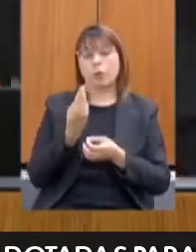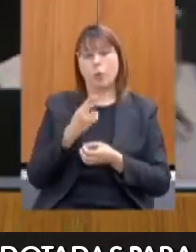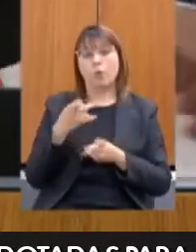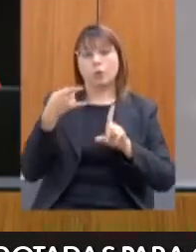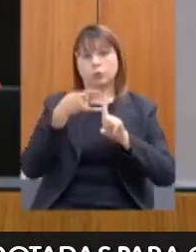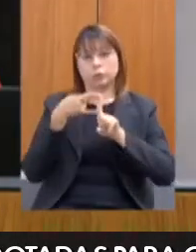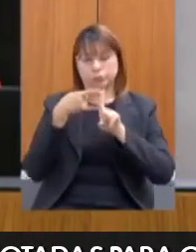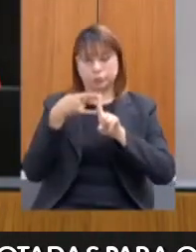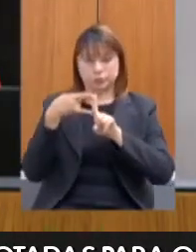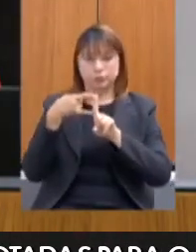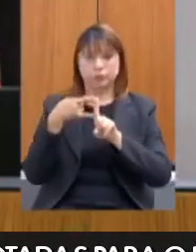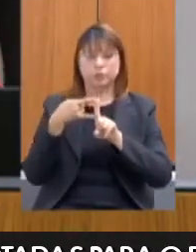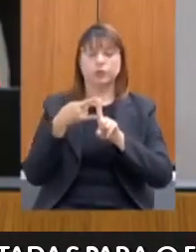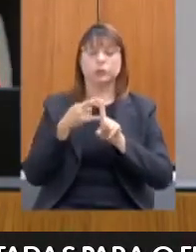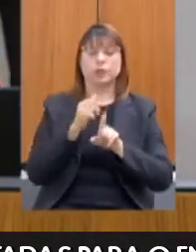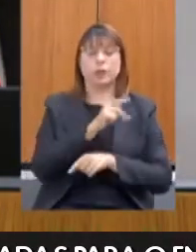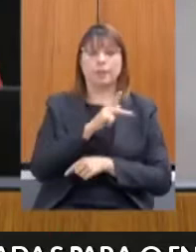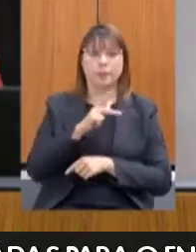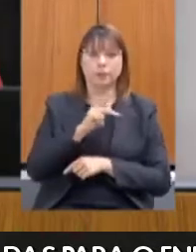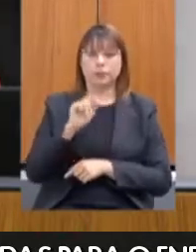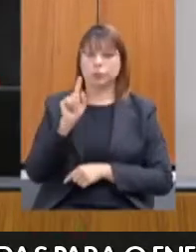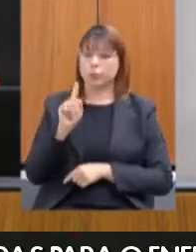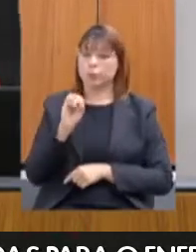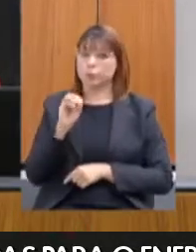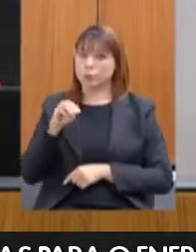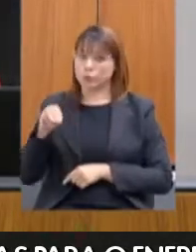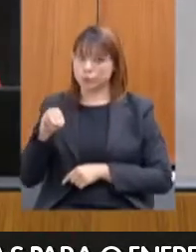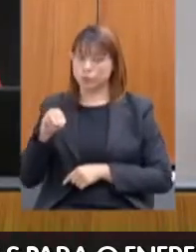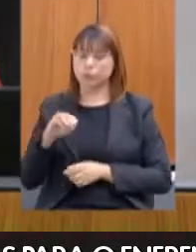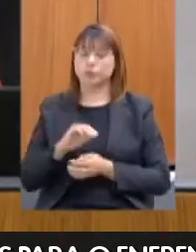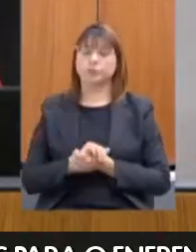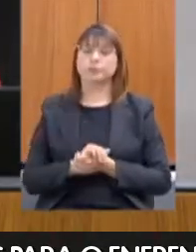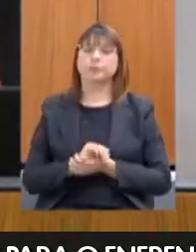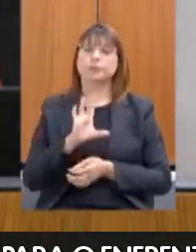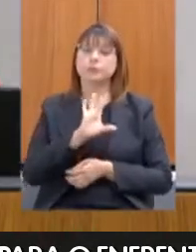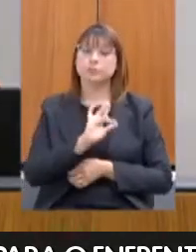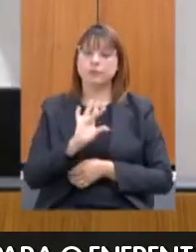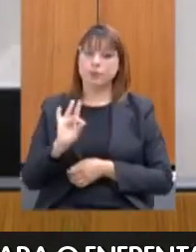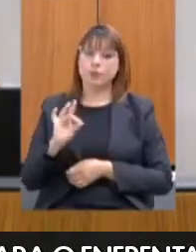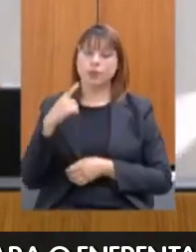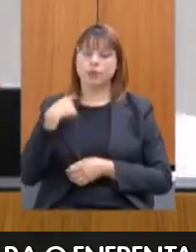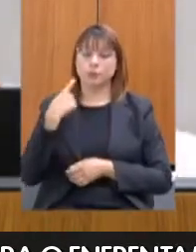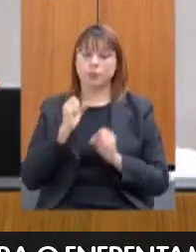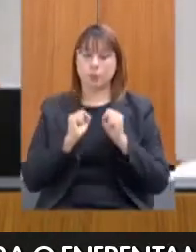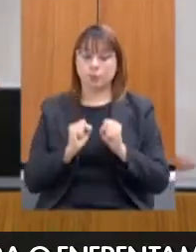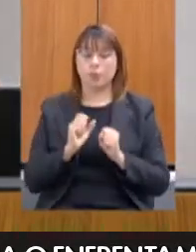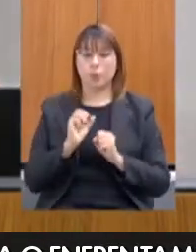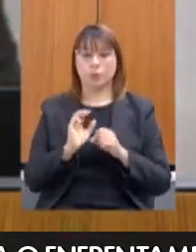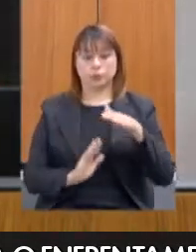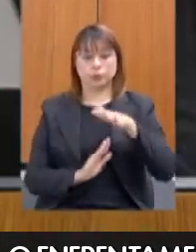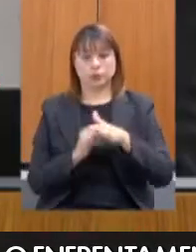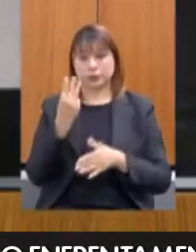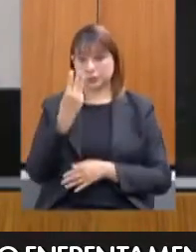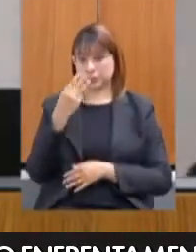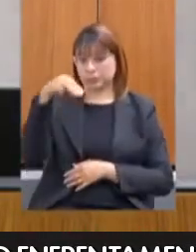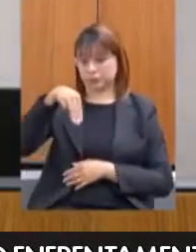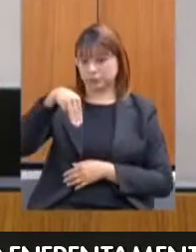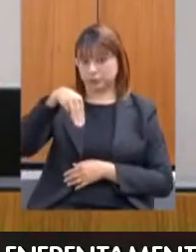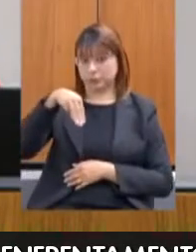online do aplicativo Zoom. Cada deputado poderá fazer uma interpelação pelo prazo de três minutos.